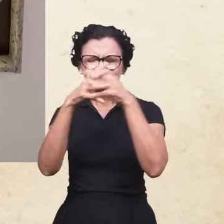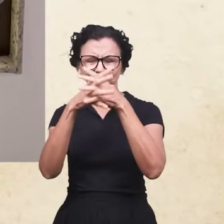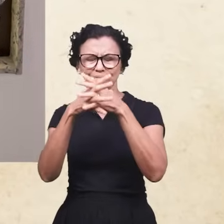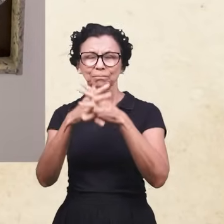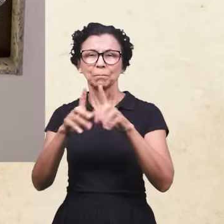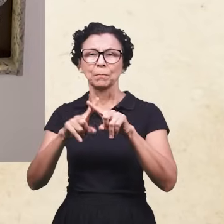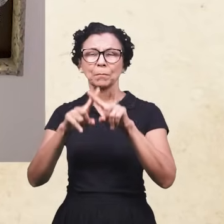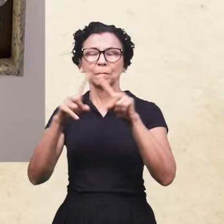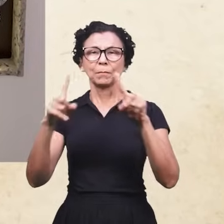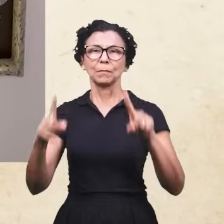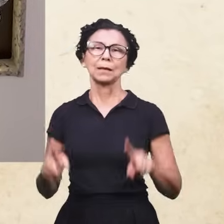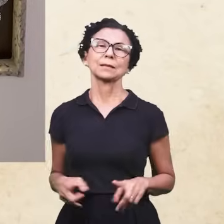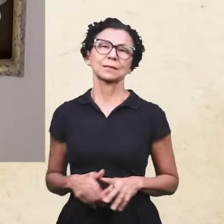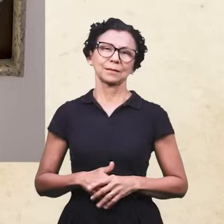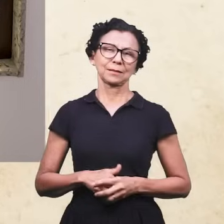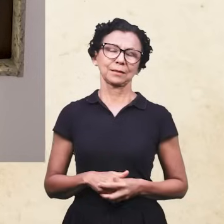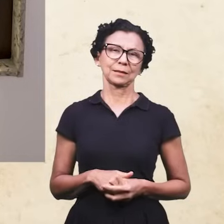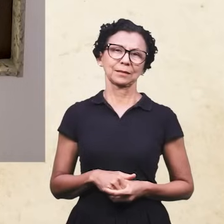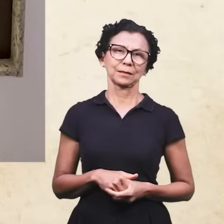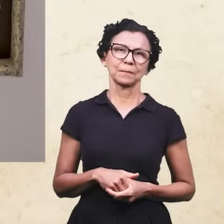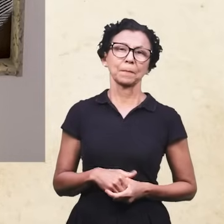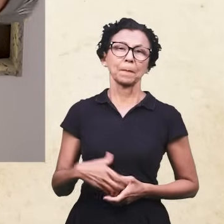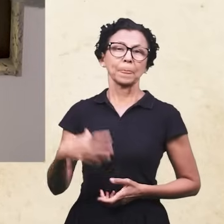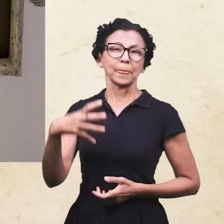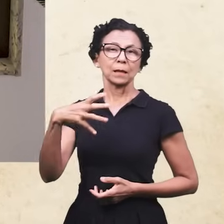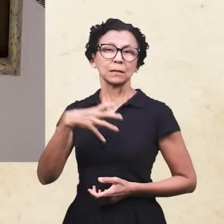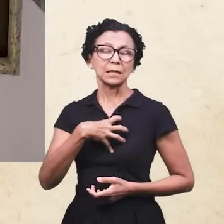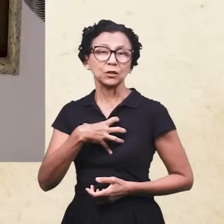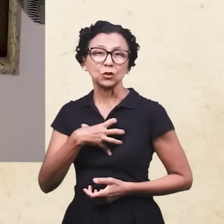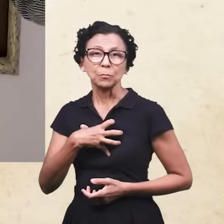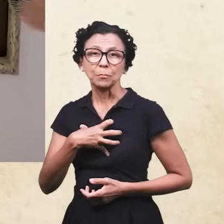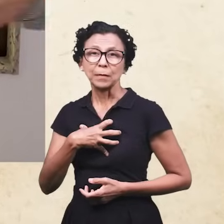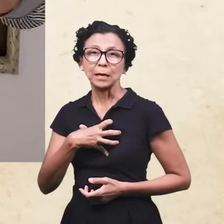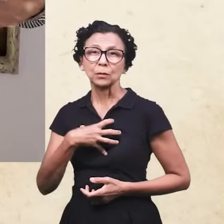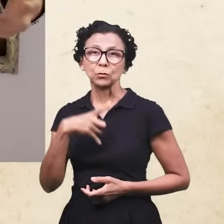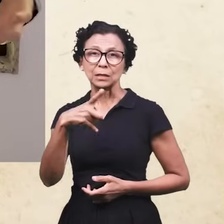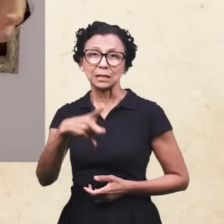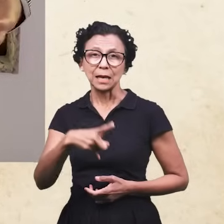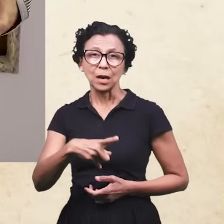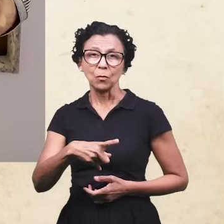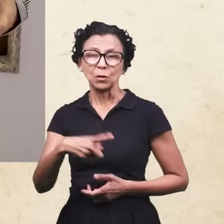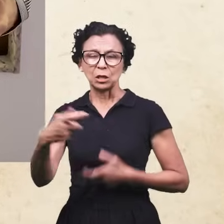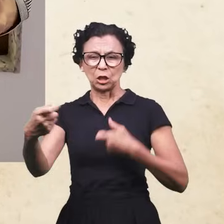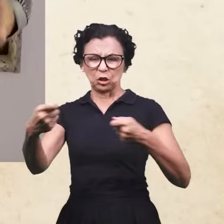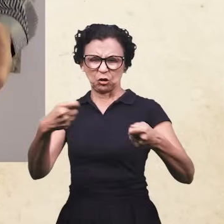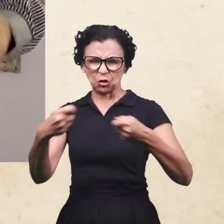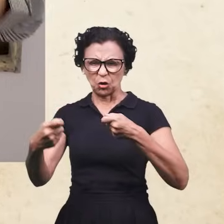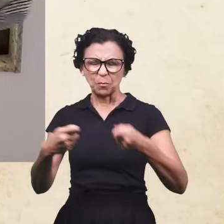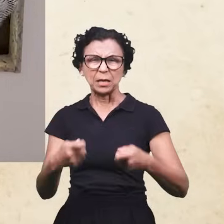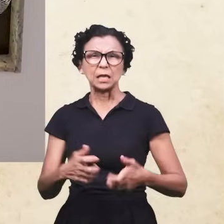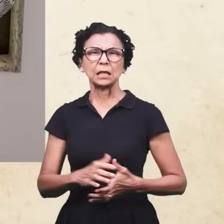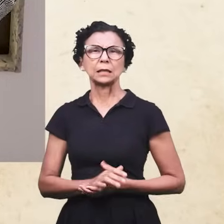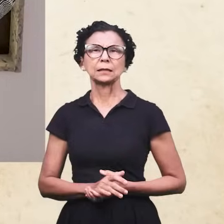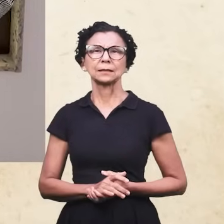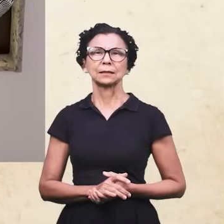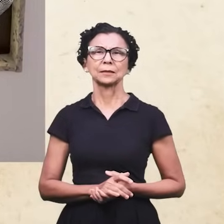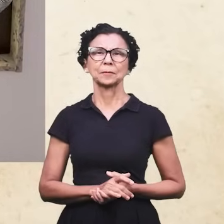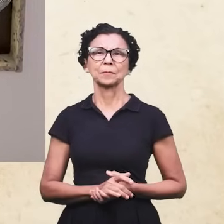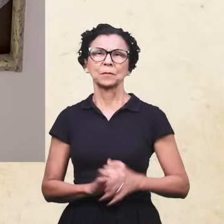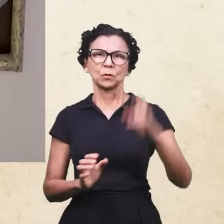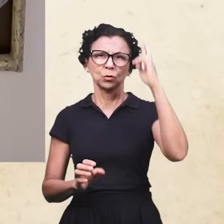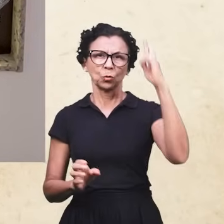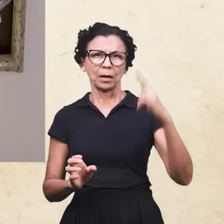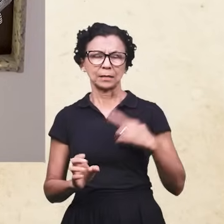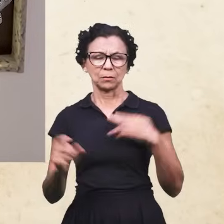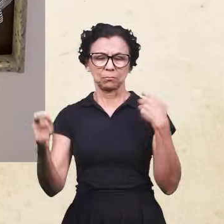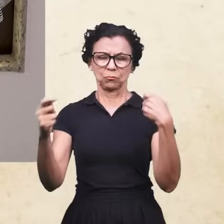que não pode acontecer é que a sua razão, o seu sentimento, ele domine você. Nós, como servos de Deus,